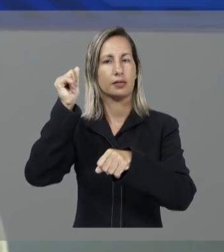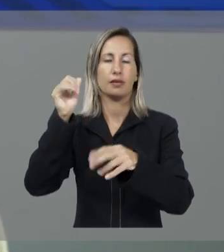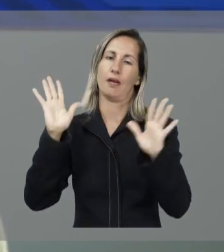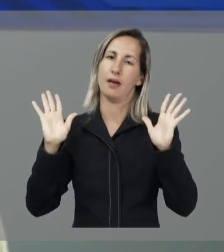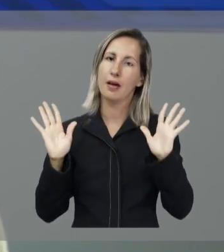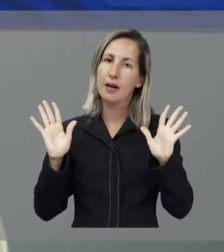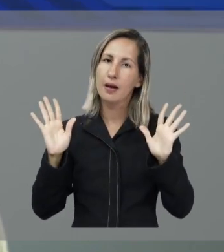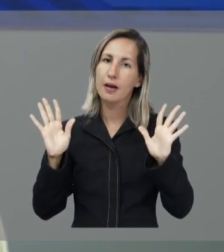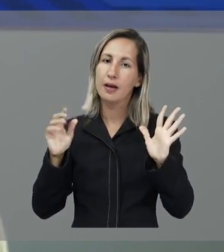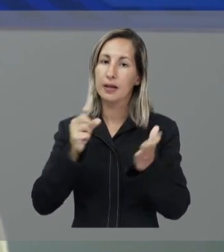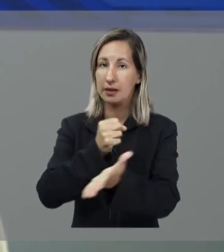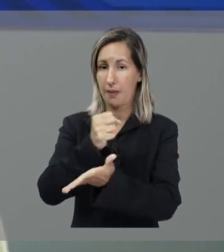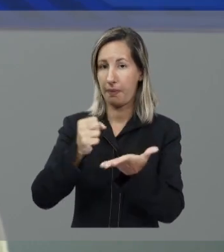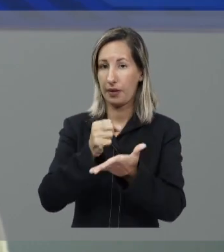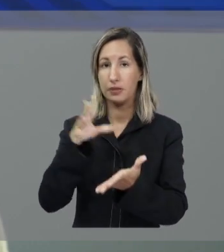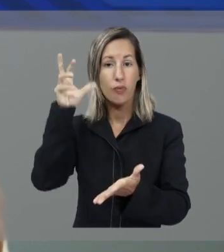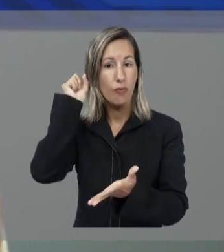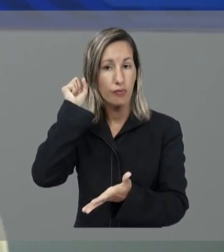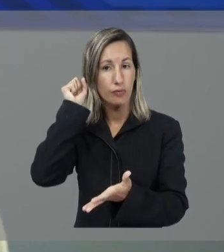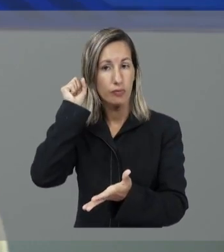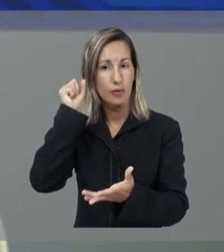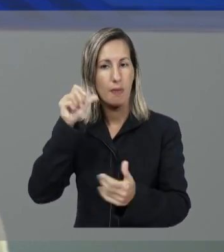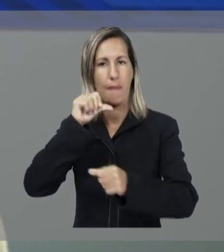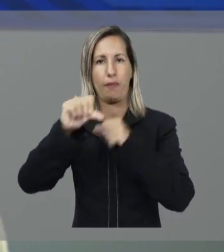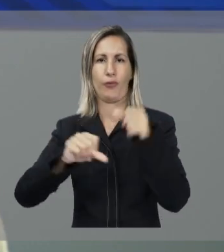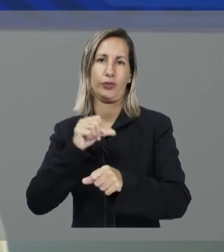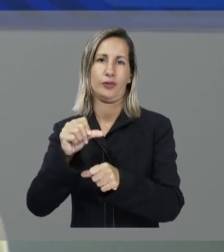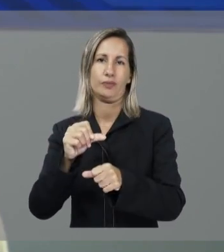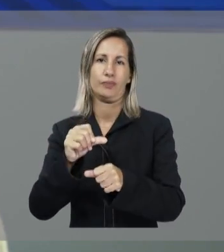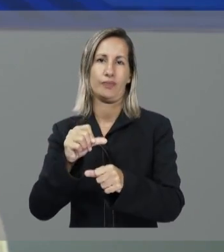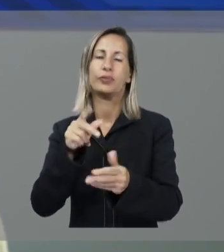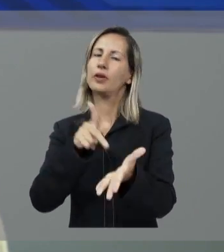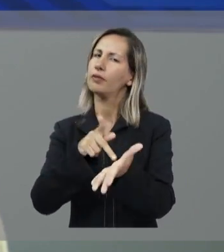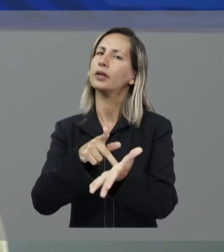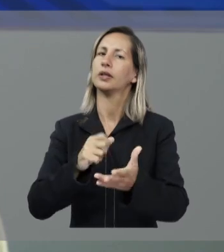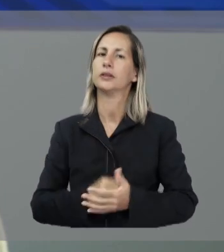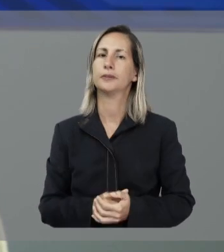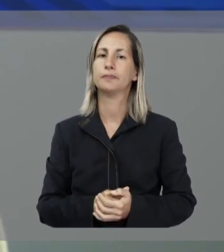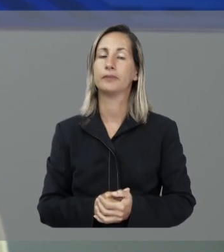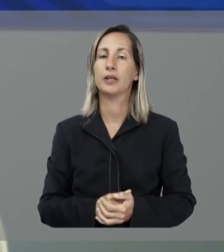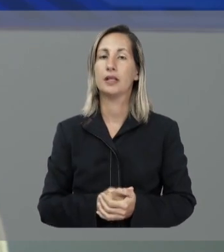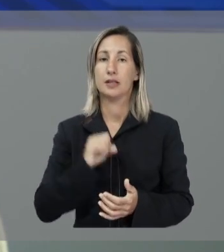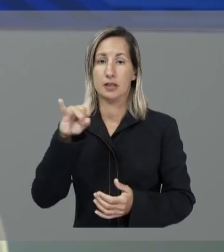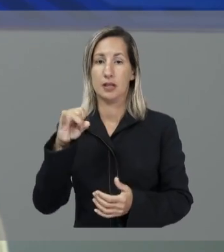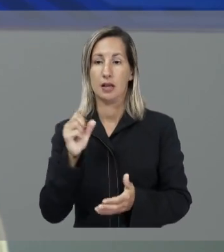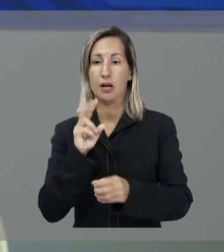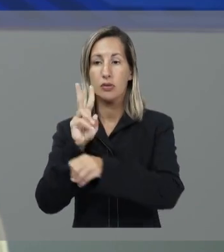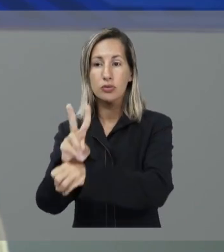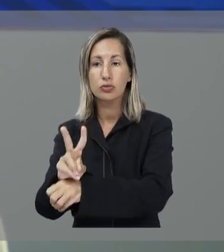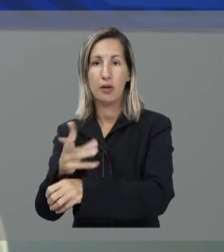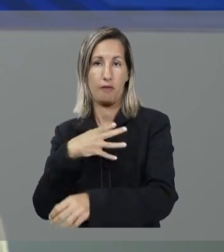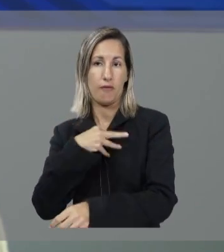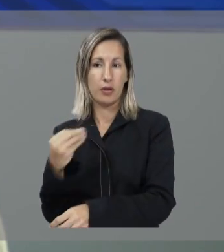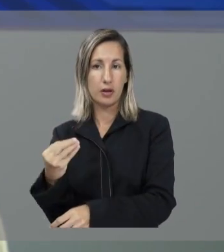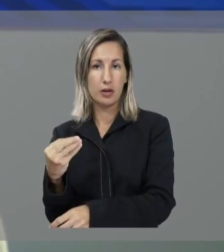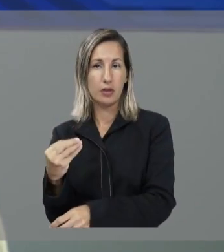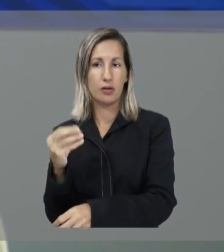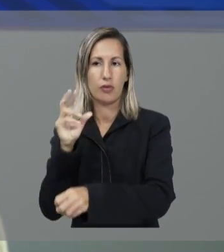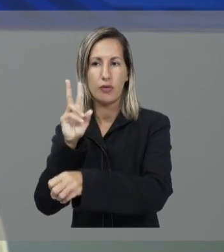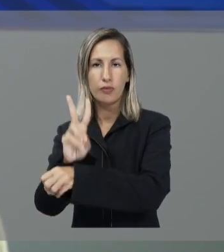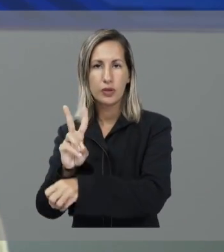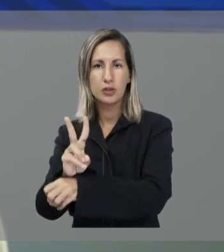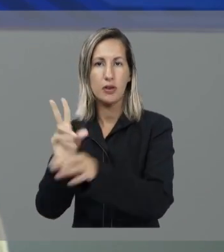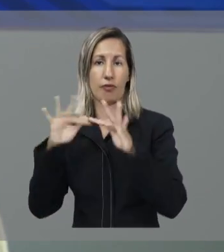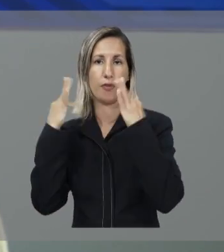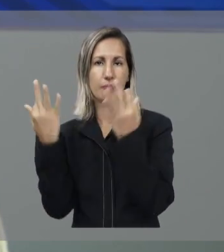E, obviamente, ao passo que elas ouvem, elas transformam isso em realidades. Então, se a gente quer proteger nossos filhos, que a gente quer proteger